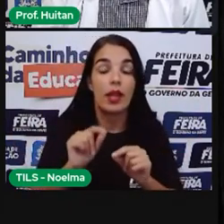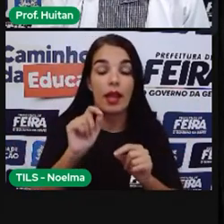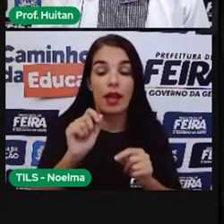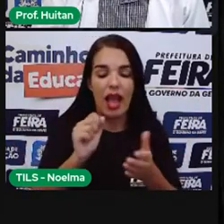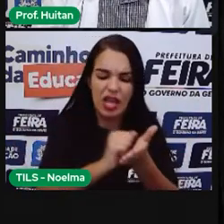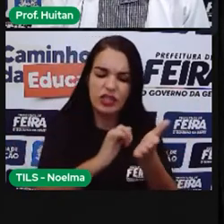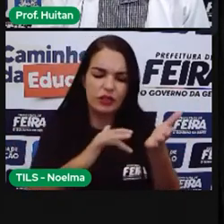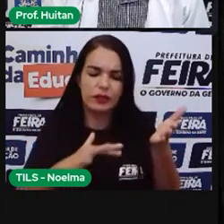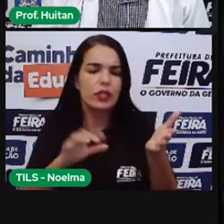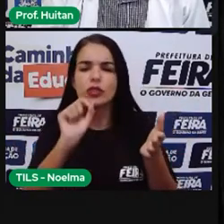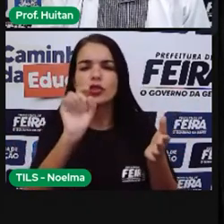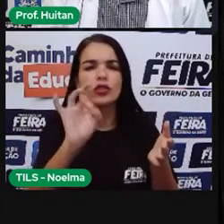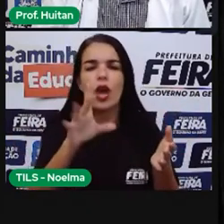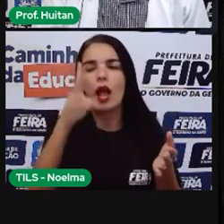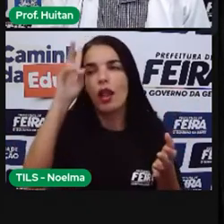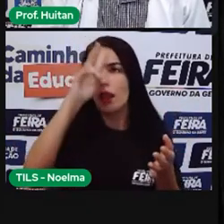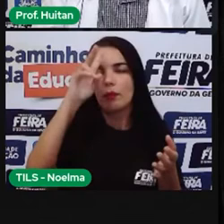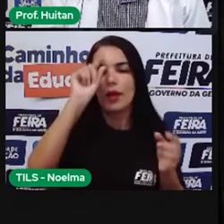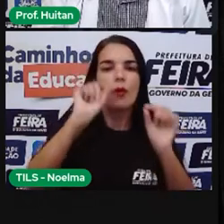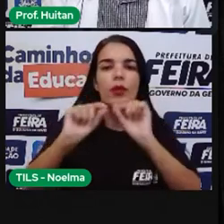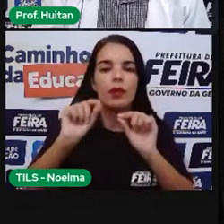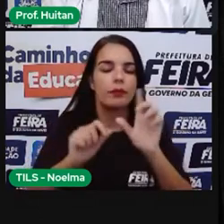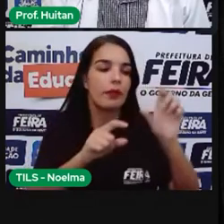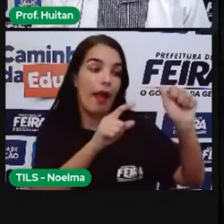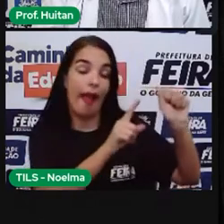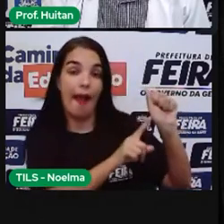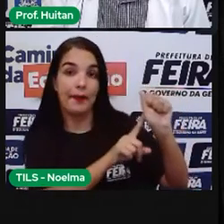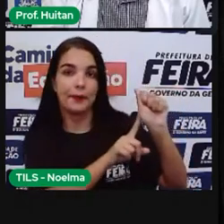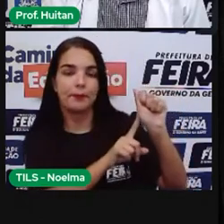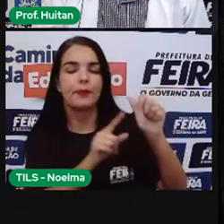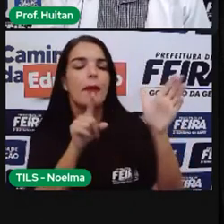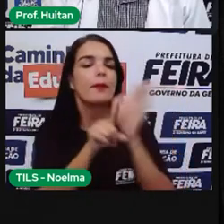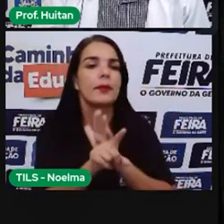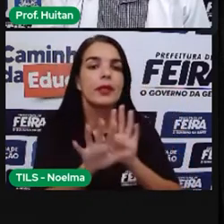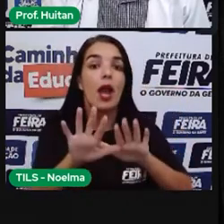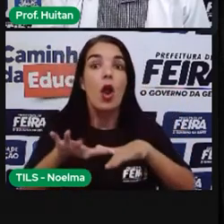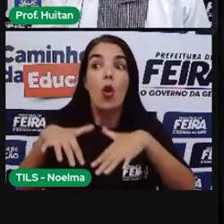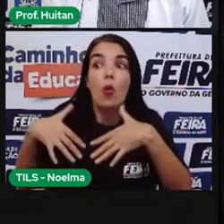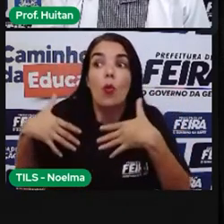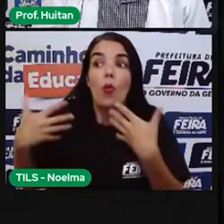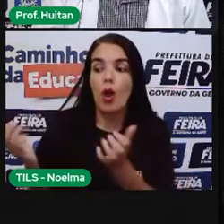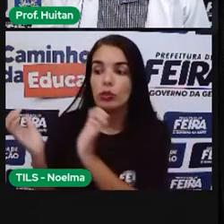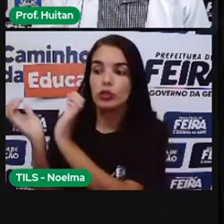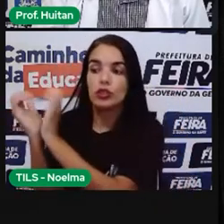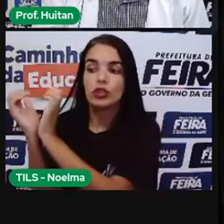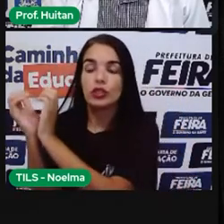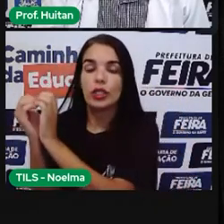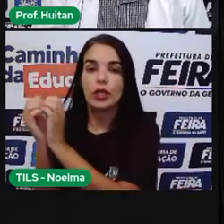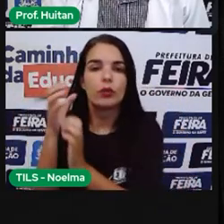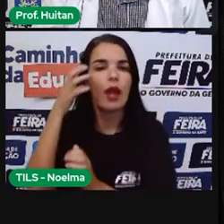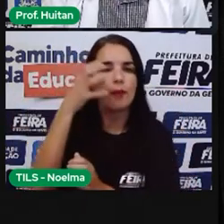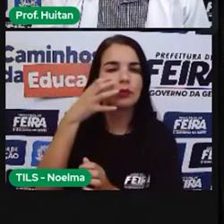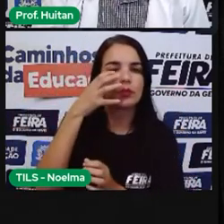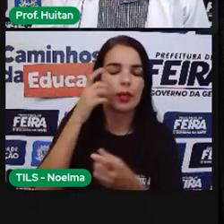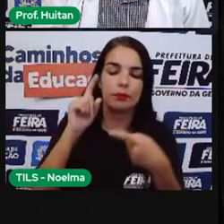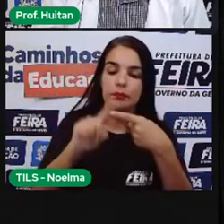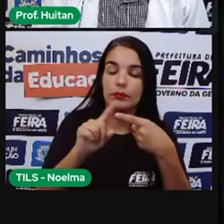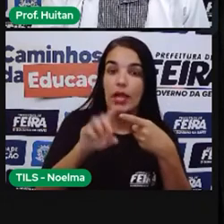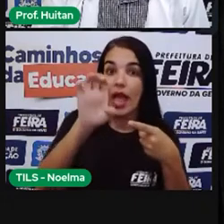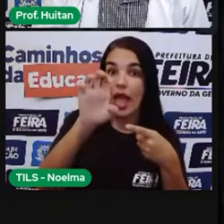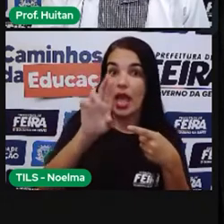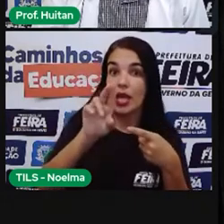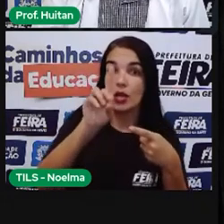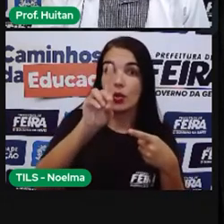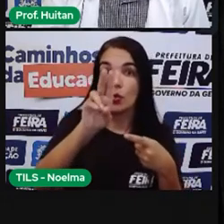exercício, só para relembrar. Qual é o gênero da música? É erudito, folclórico ou